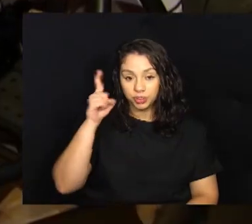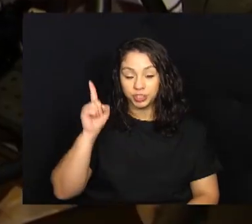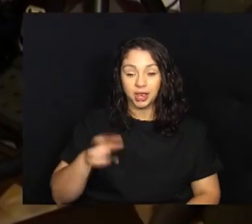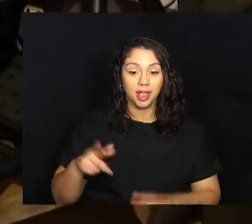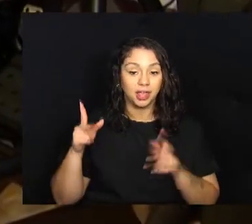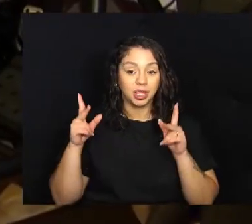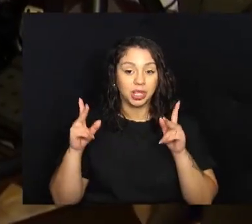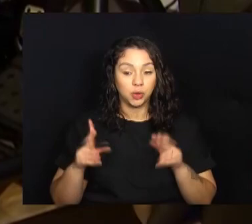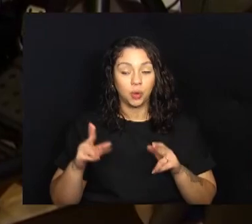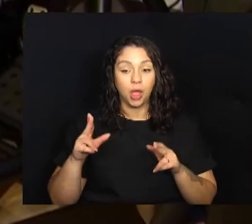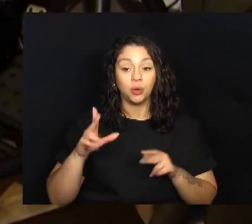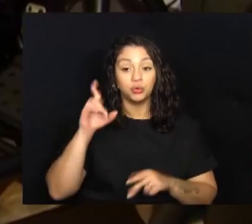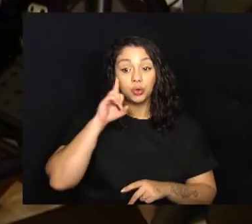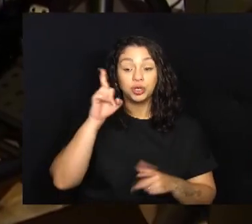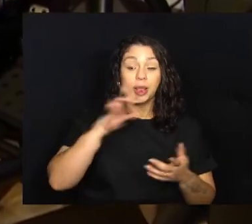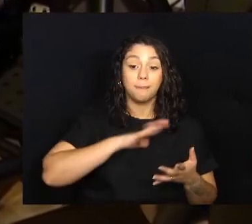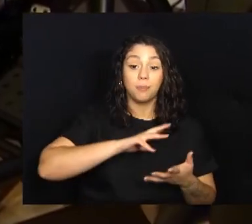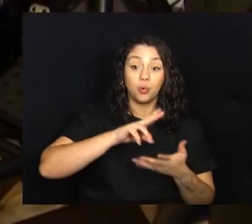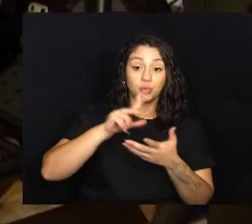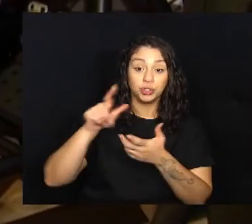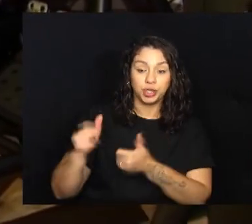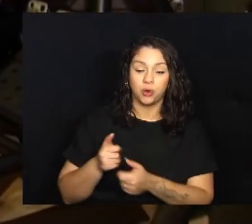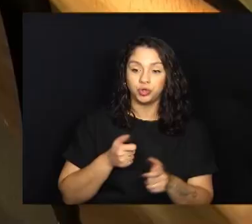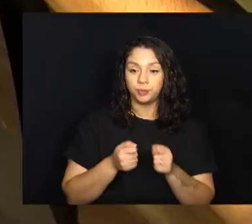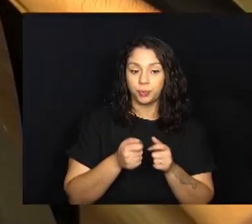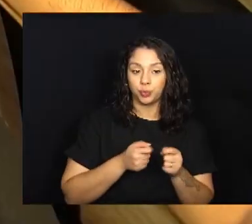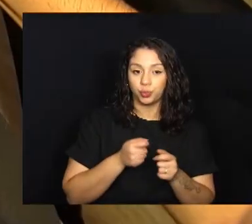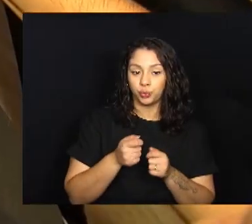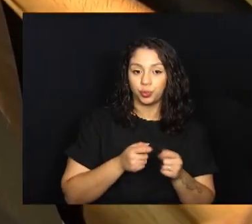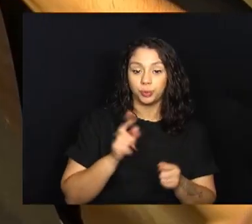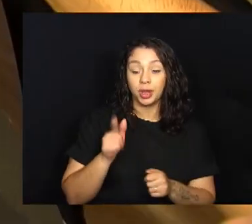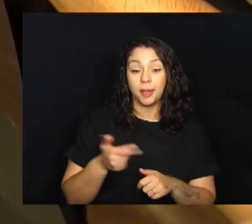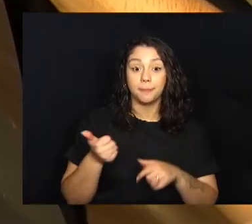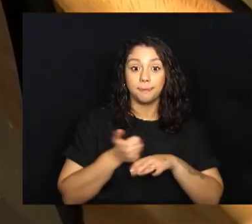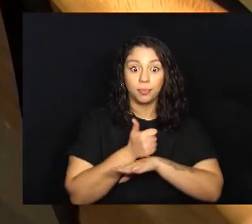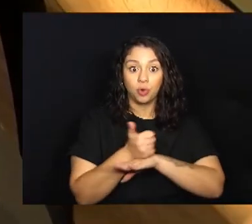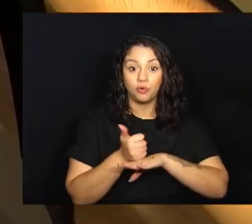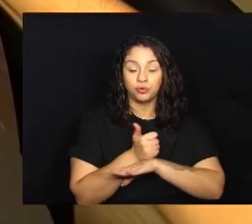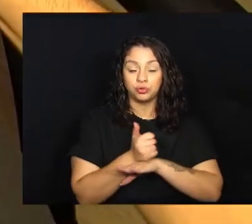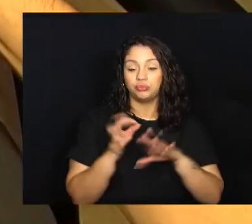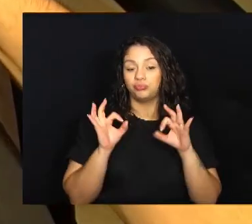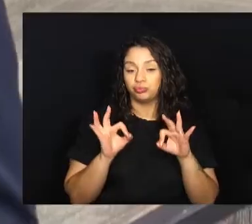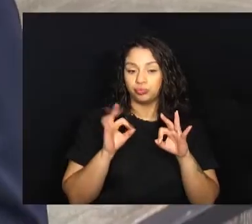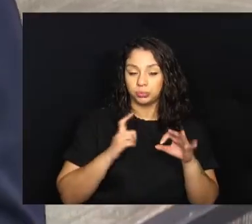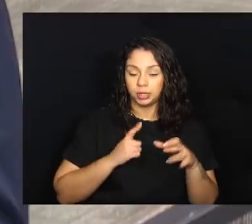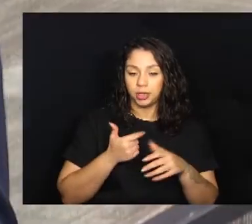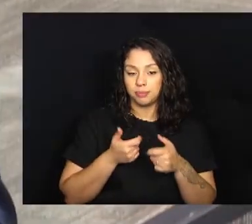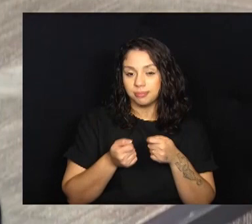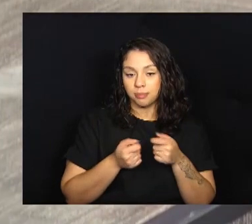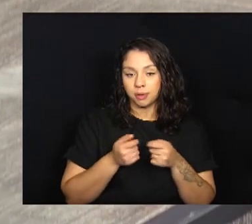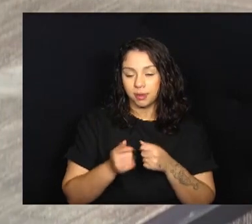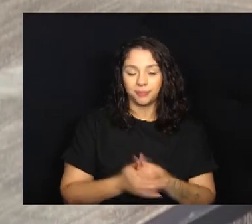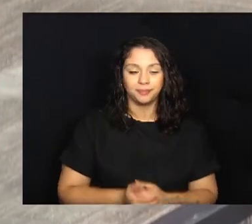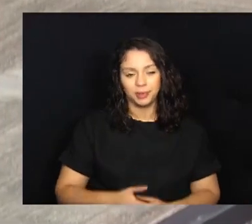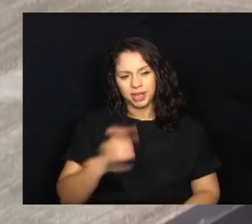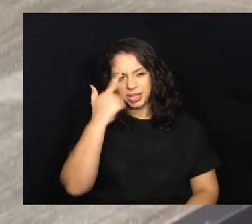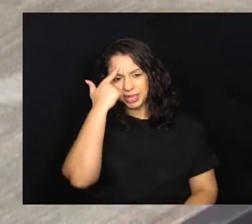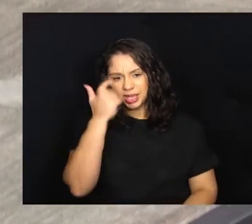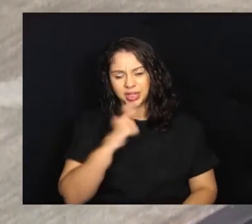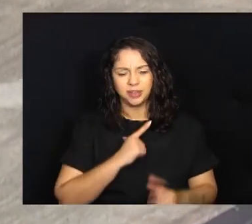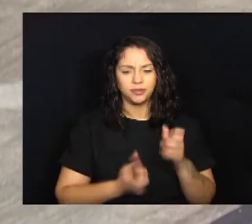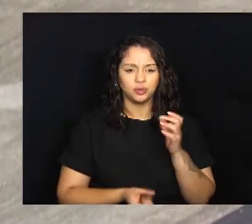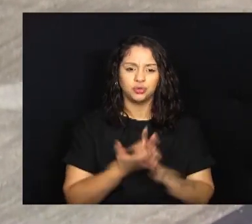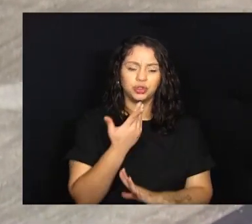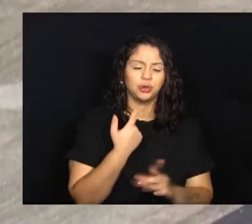do Dia Mundial do Gamer, que são jogadores profissionais de jogos eletrônicos. A ideia surgiu da conversa